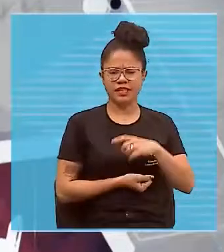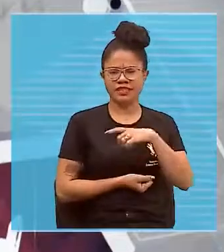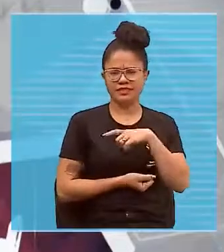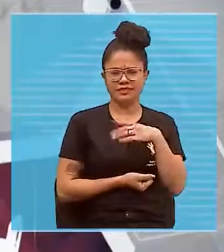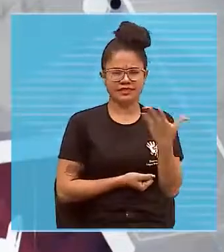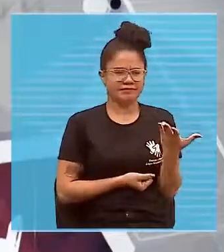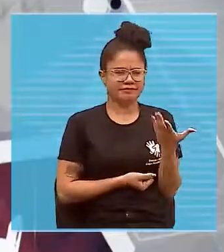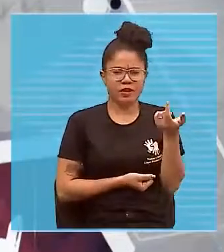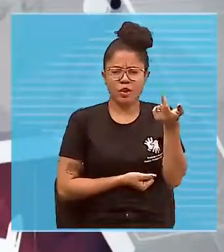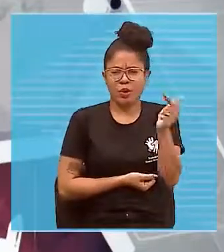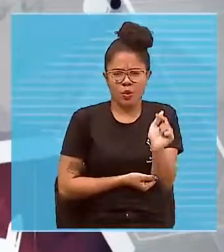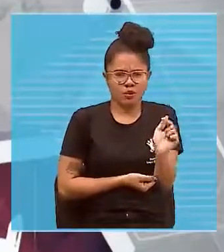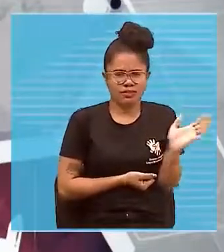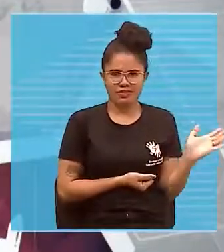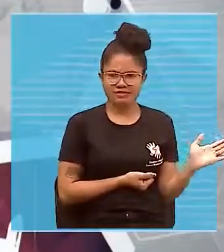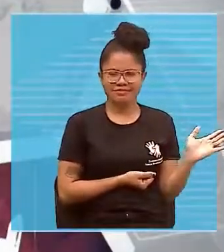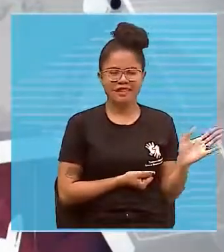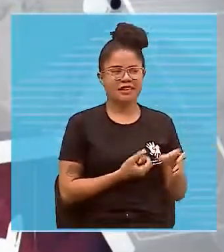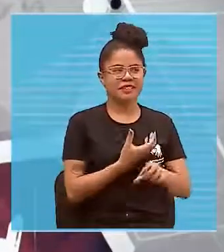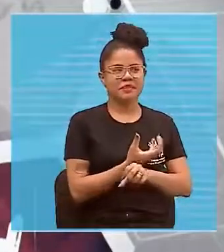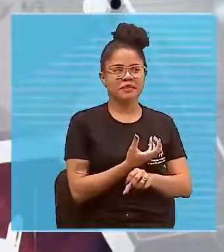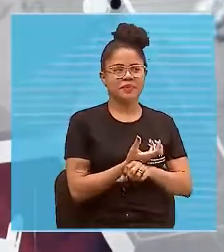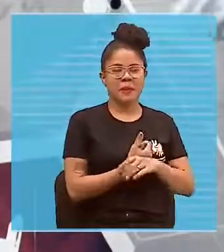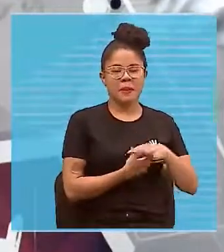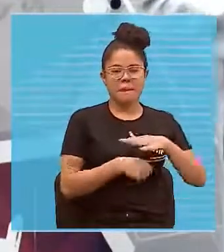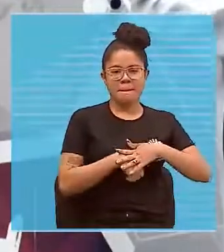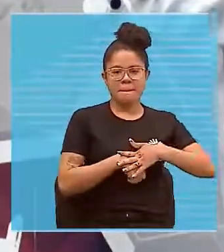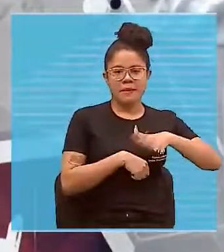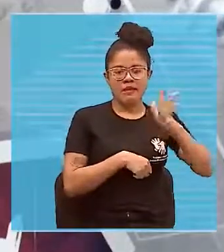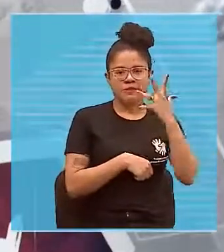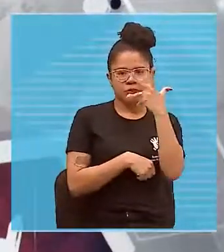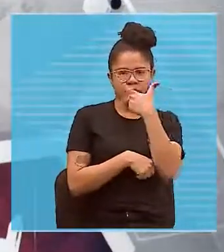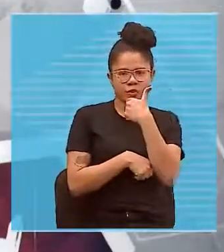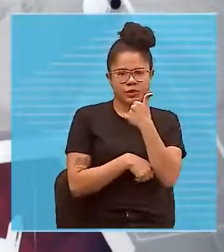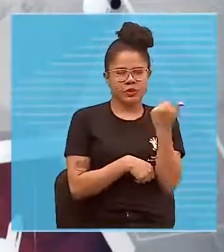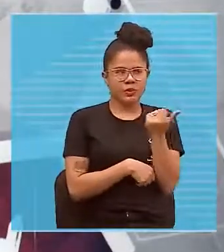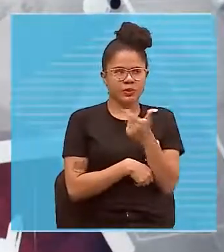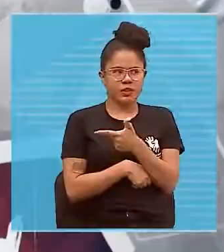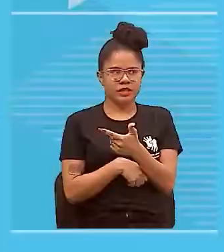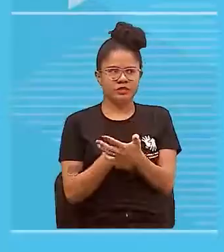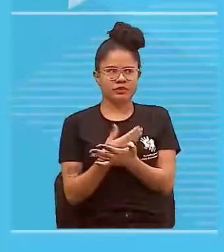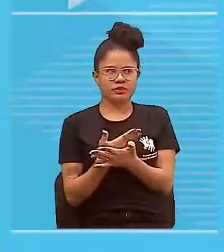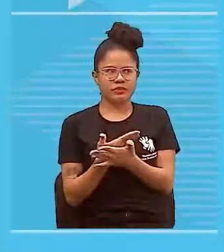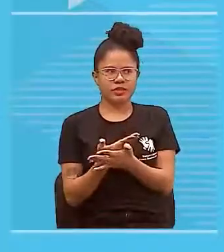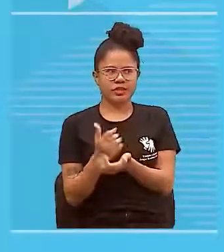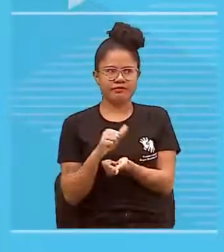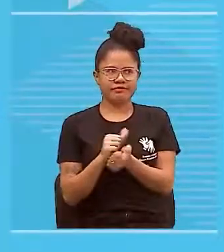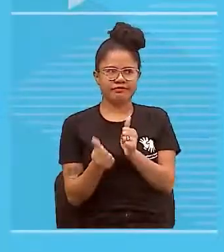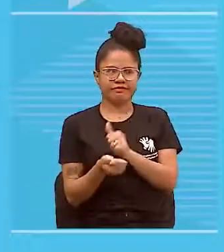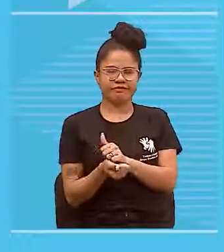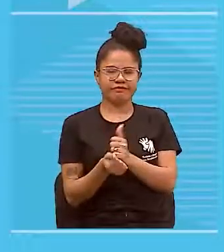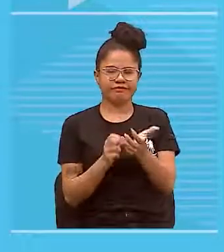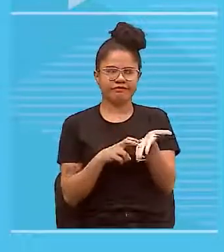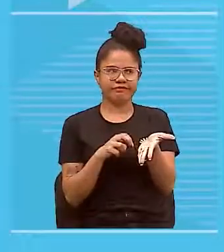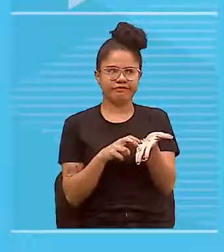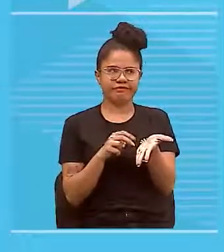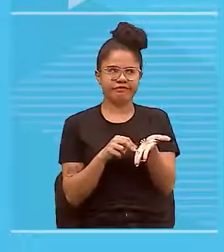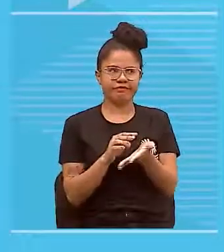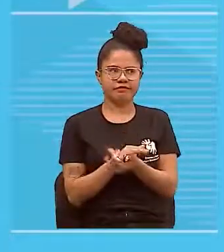bela do que falar sobre adequação vocabular expressões